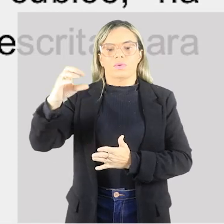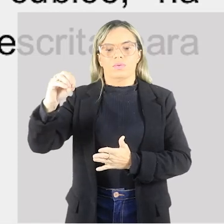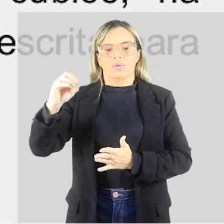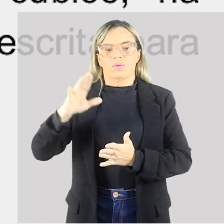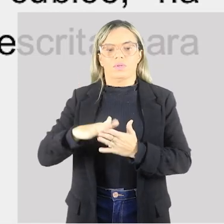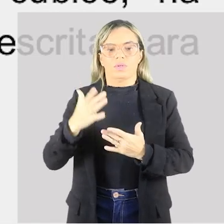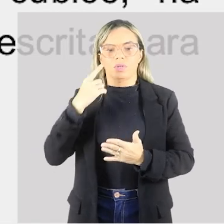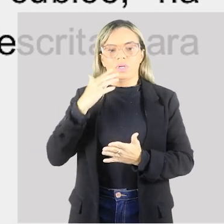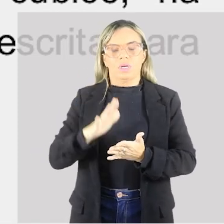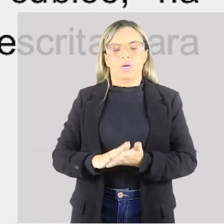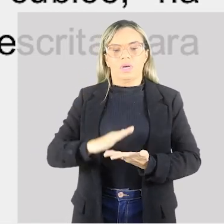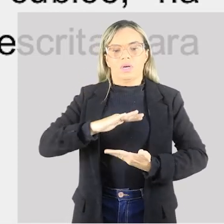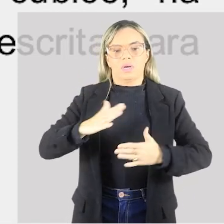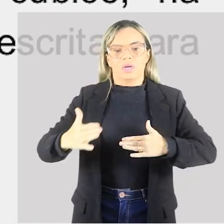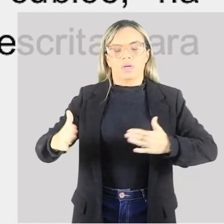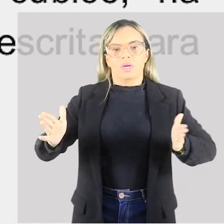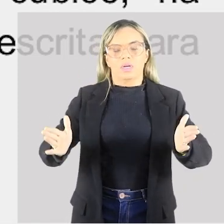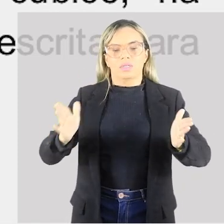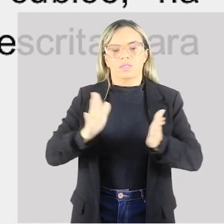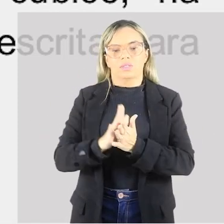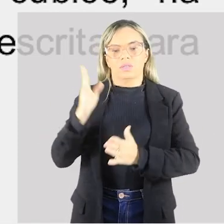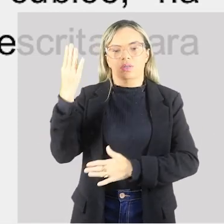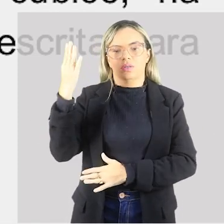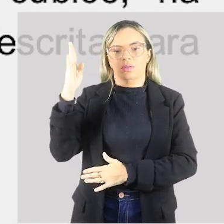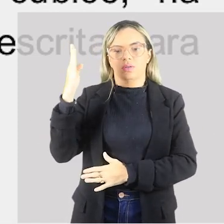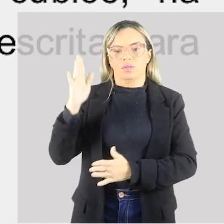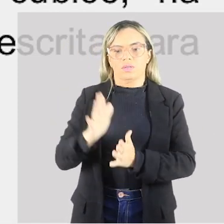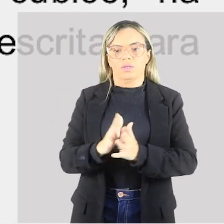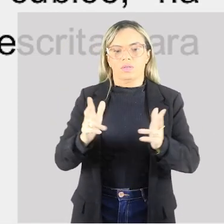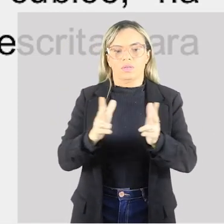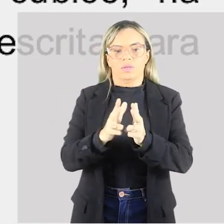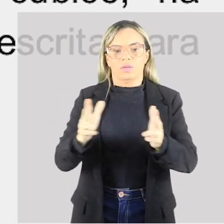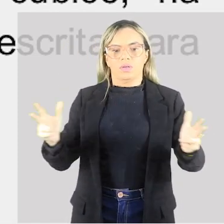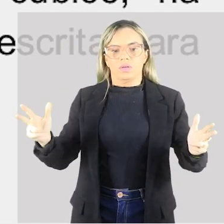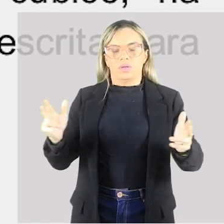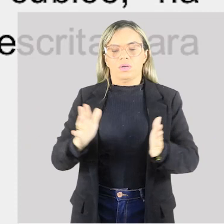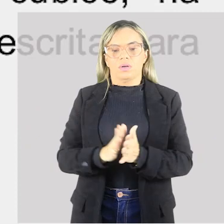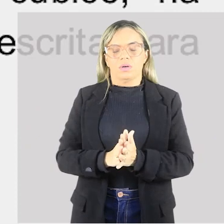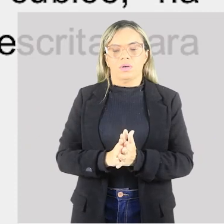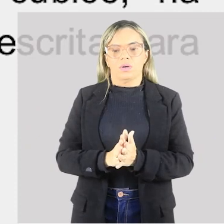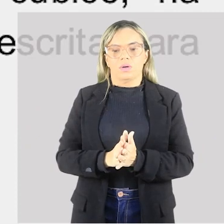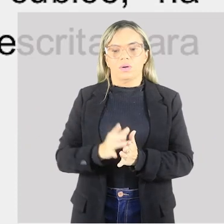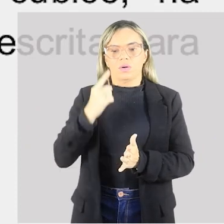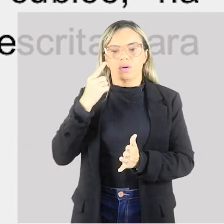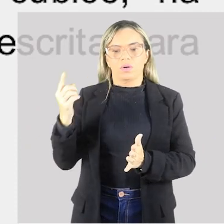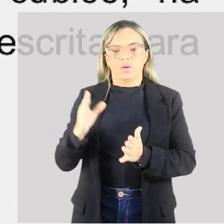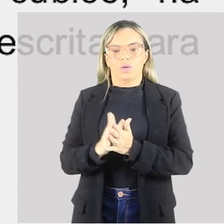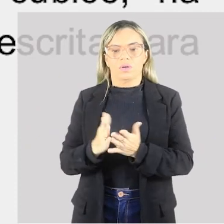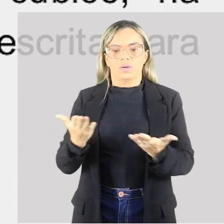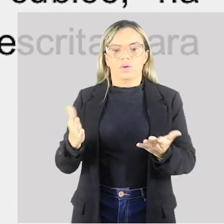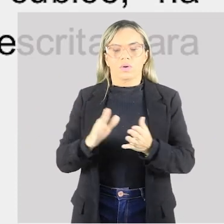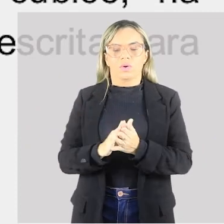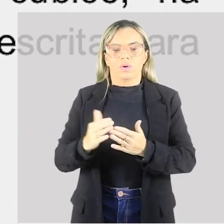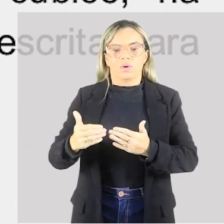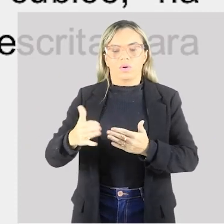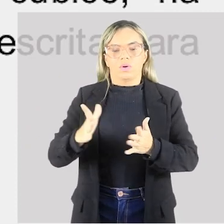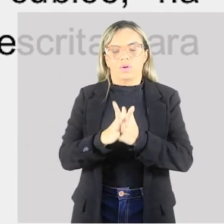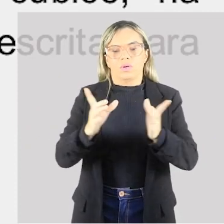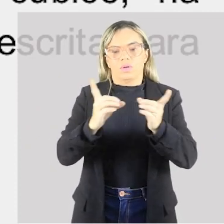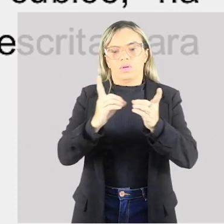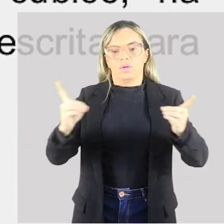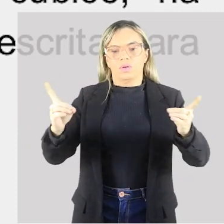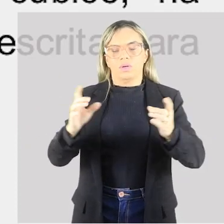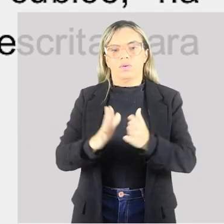madeira tem a forma de um paralelepípedo retangular, cujas dimensões externas em